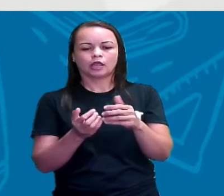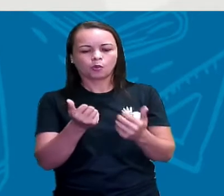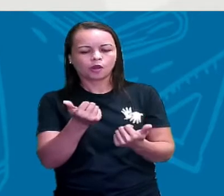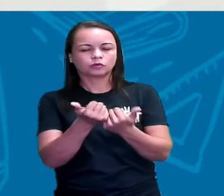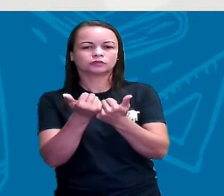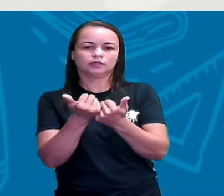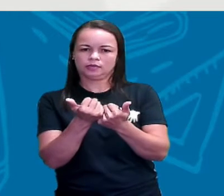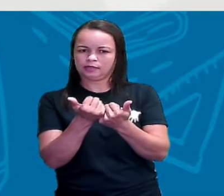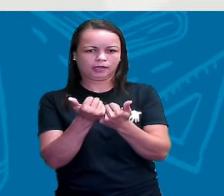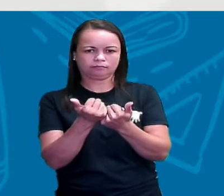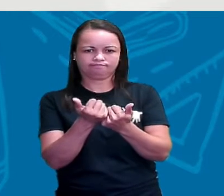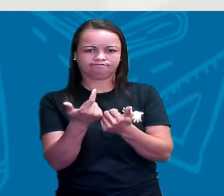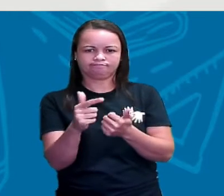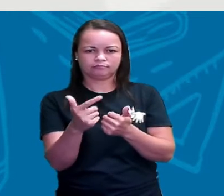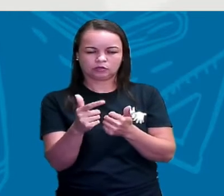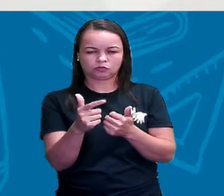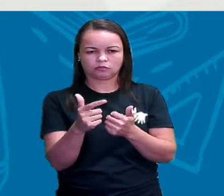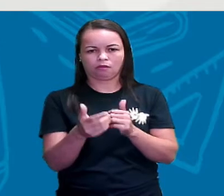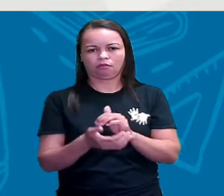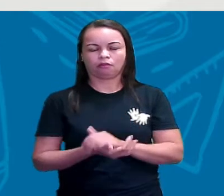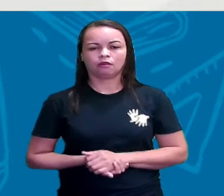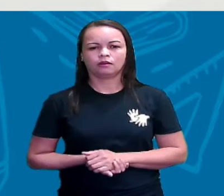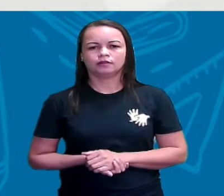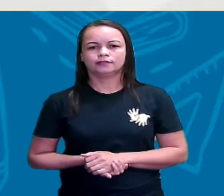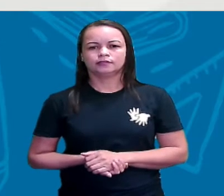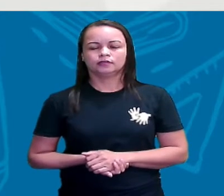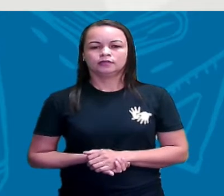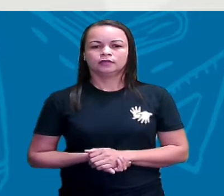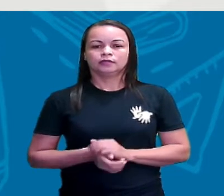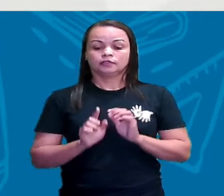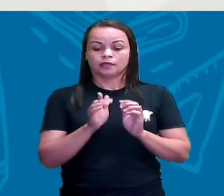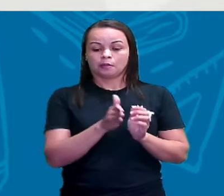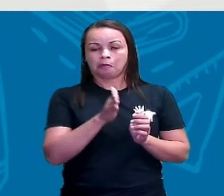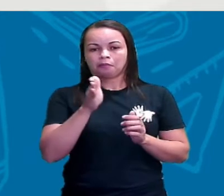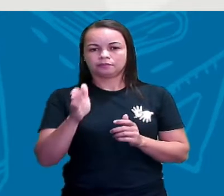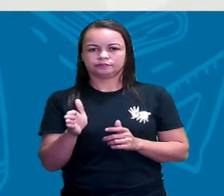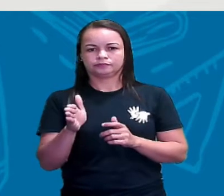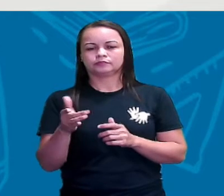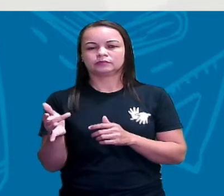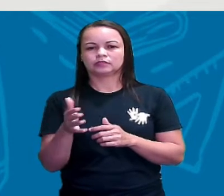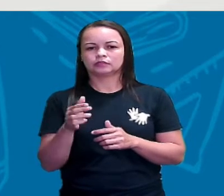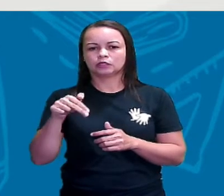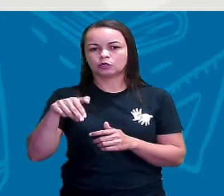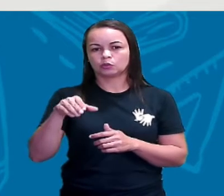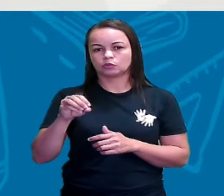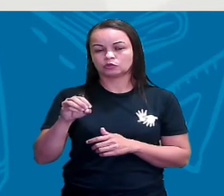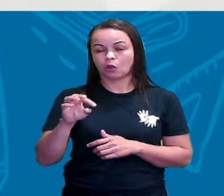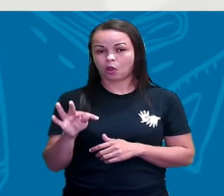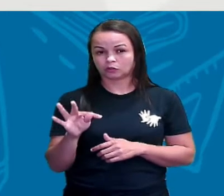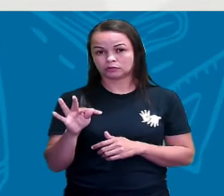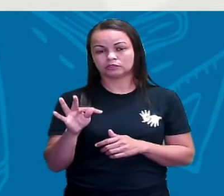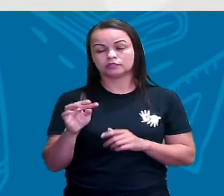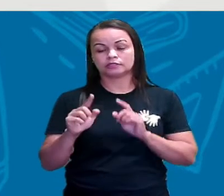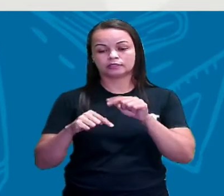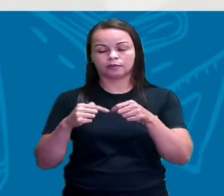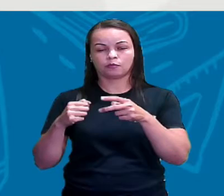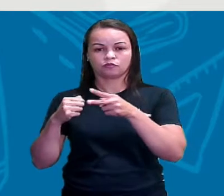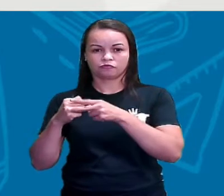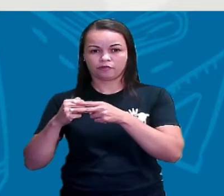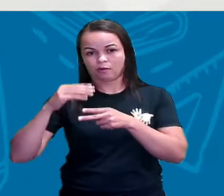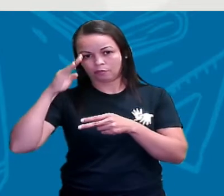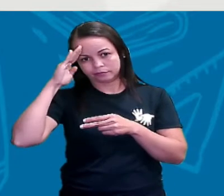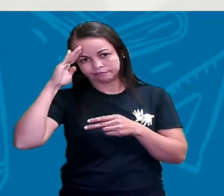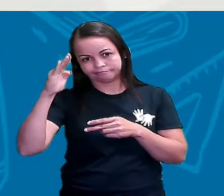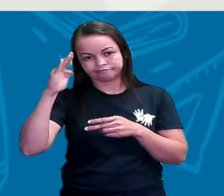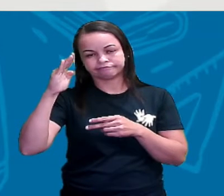auxiliar, não tem tradução para ele, tá? Depois a gente tem a partícula de negação not, seguido de quê? De um verbo